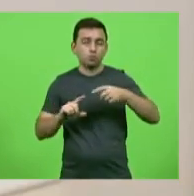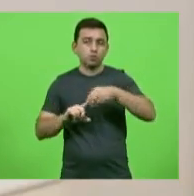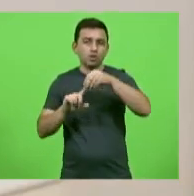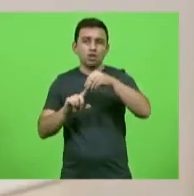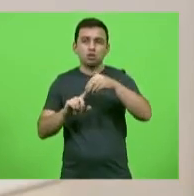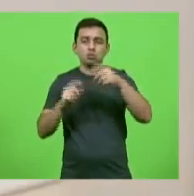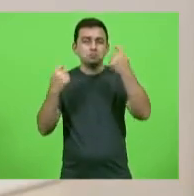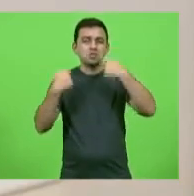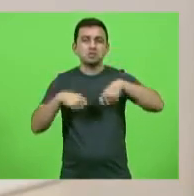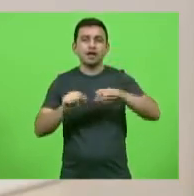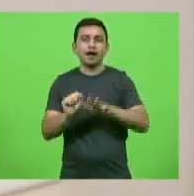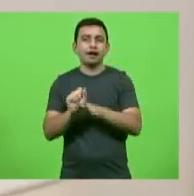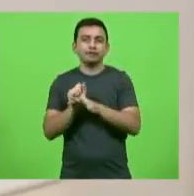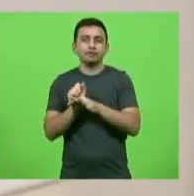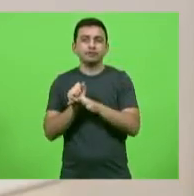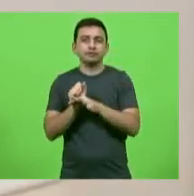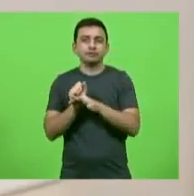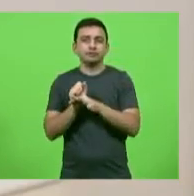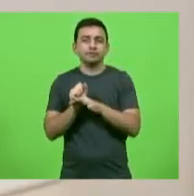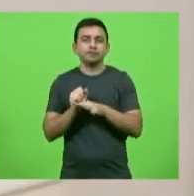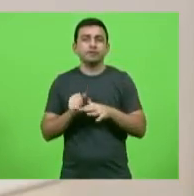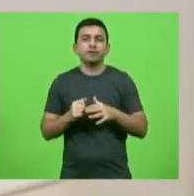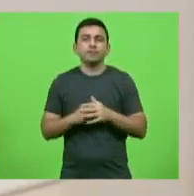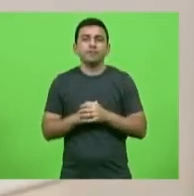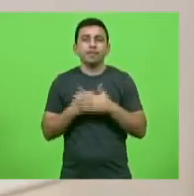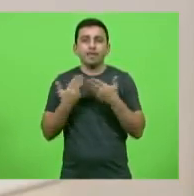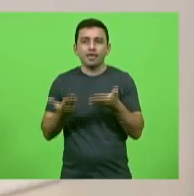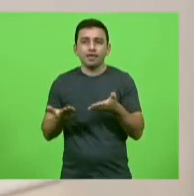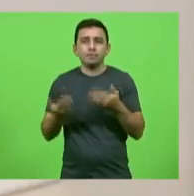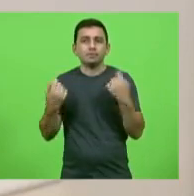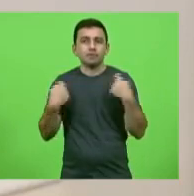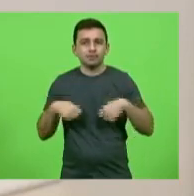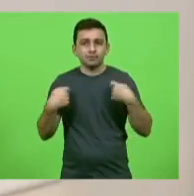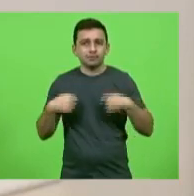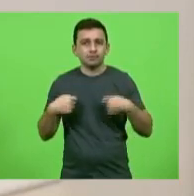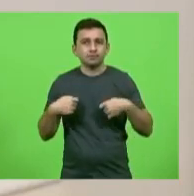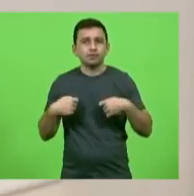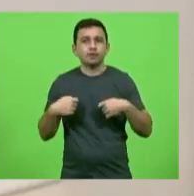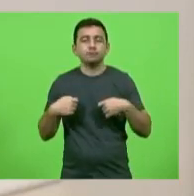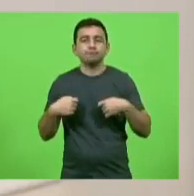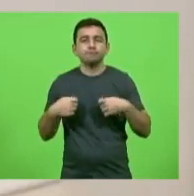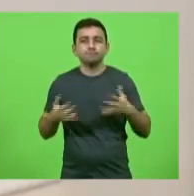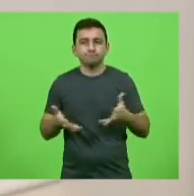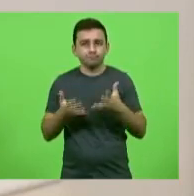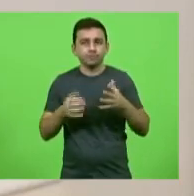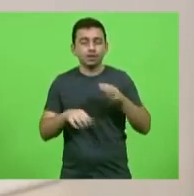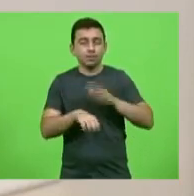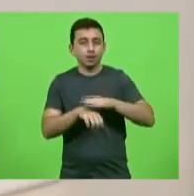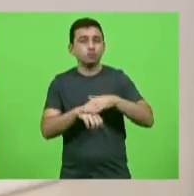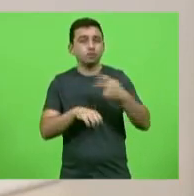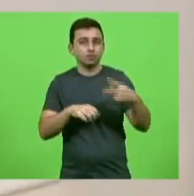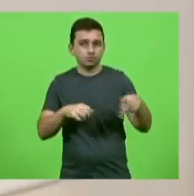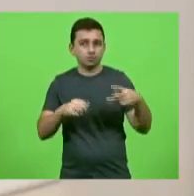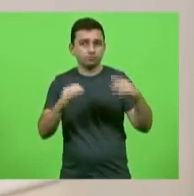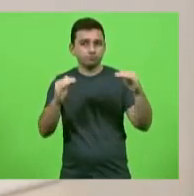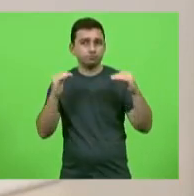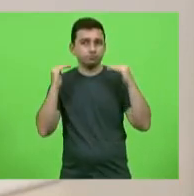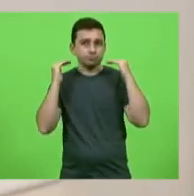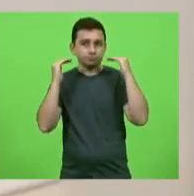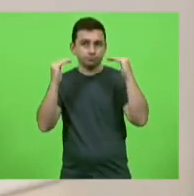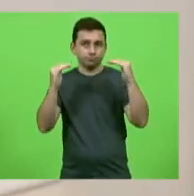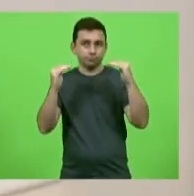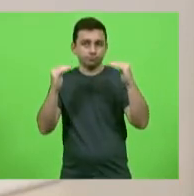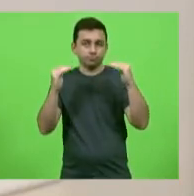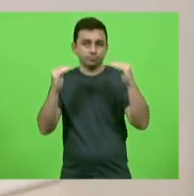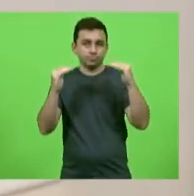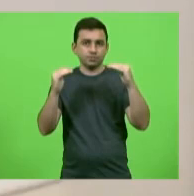garantia, que a dispensa de garantia seja devidamente motivada pela autoridade competente. Essa redação do